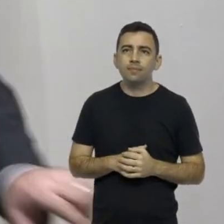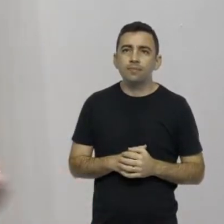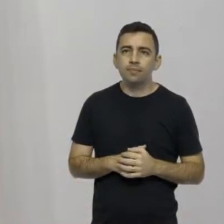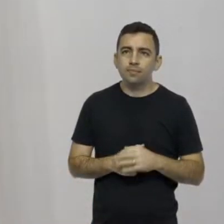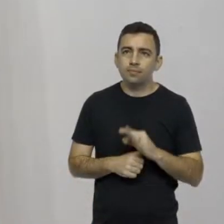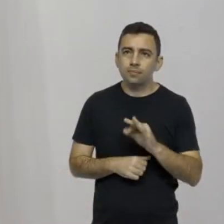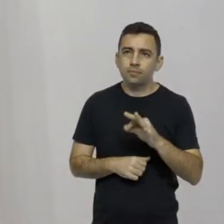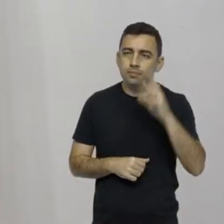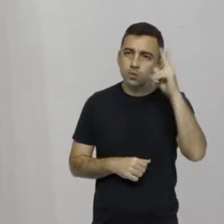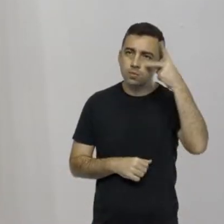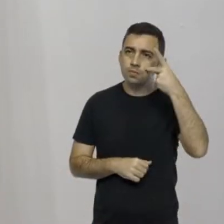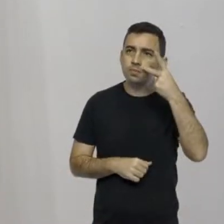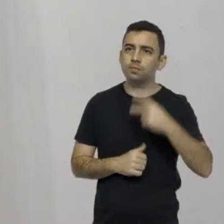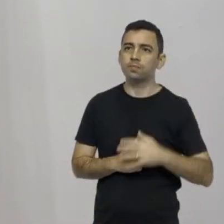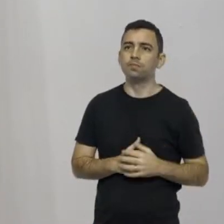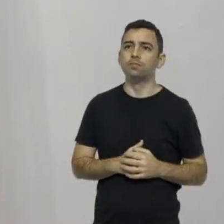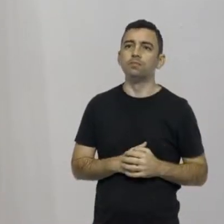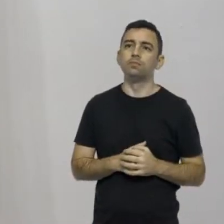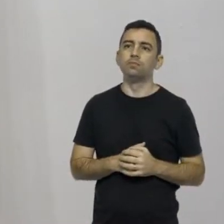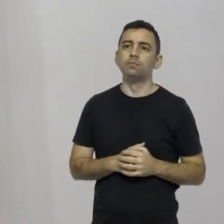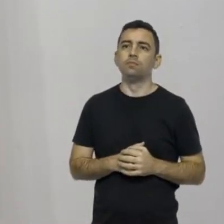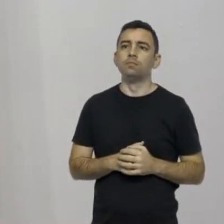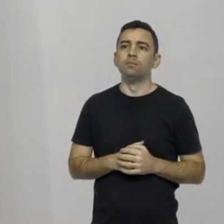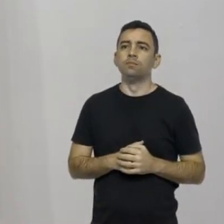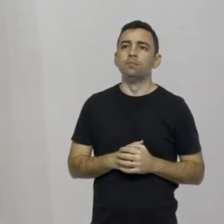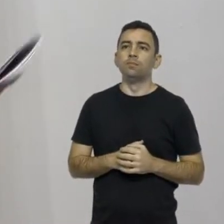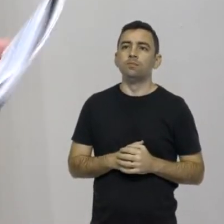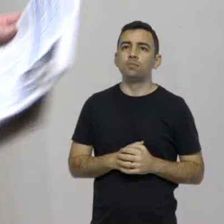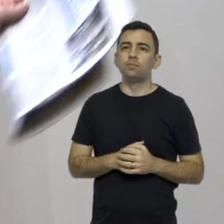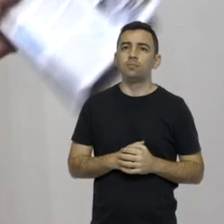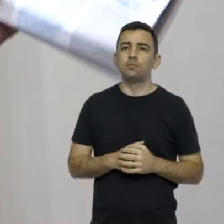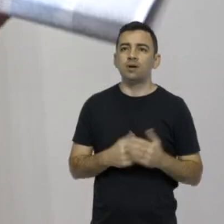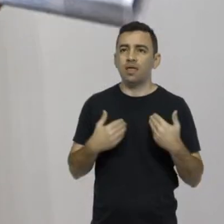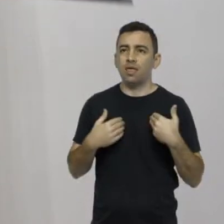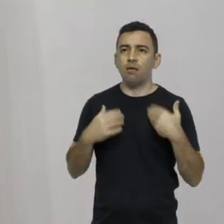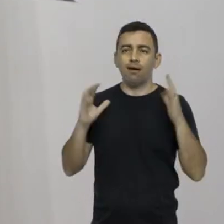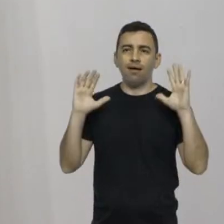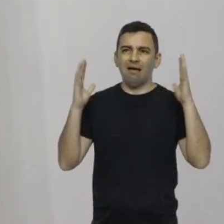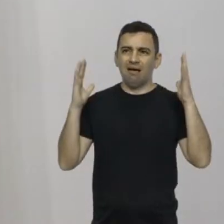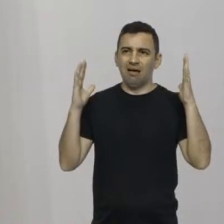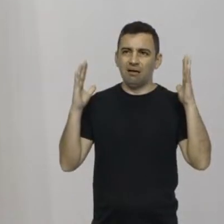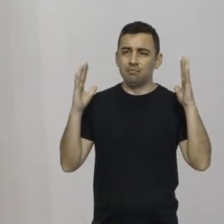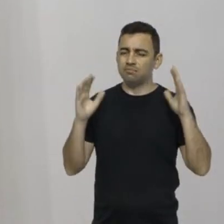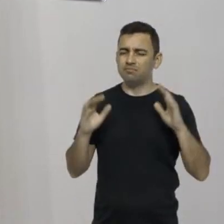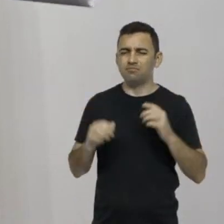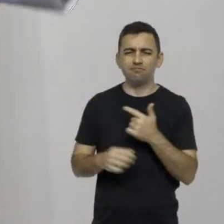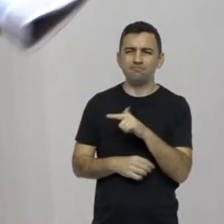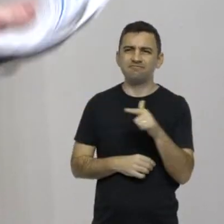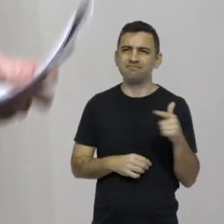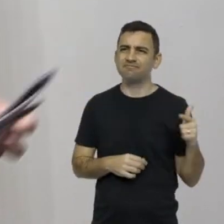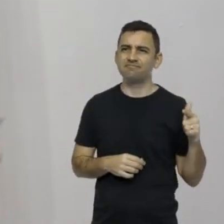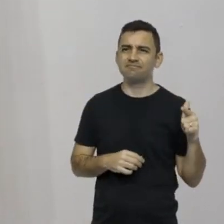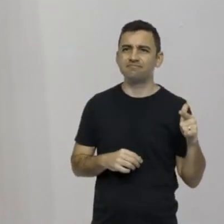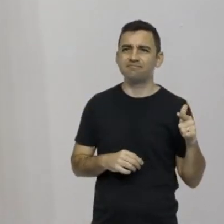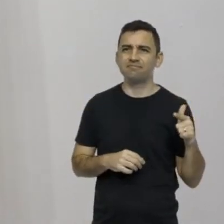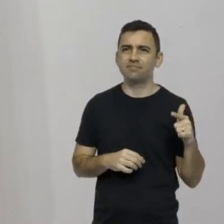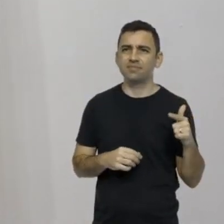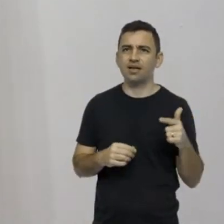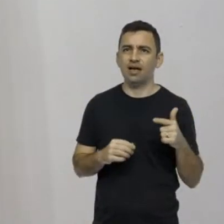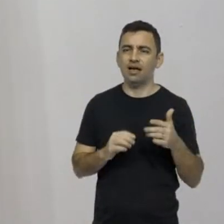Milton Obos. Então, é isso que eu não estou comemorando, não. Não estou comemorando a